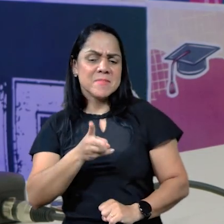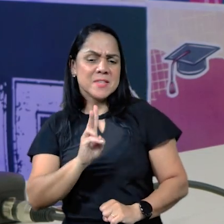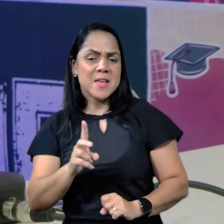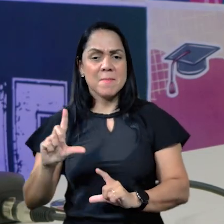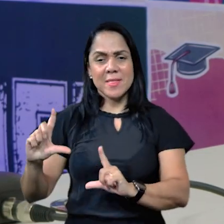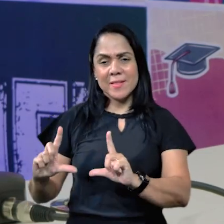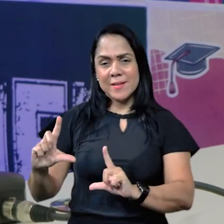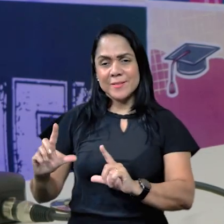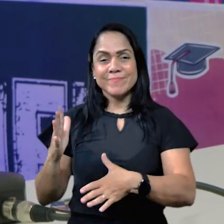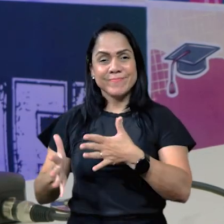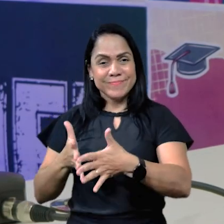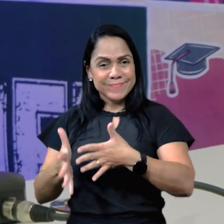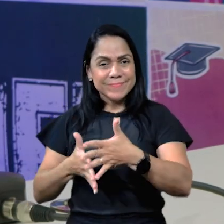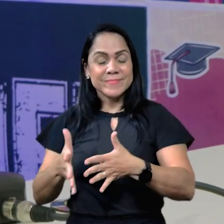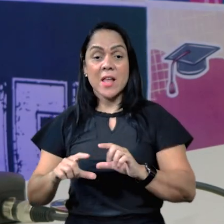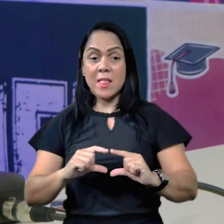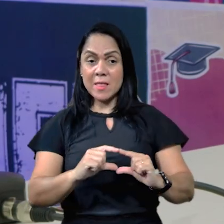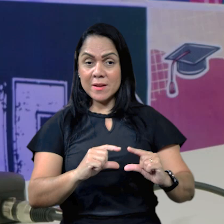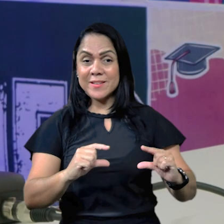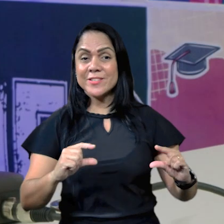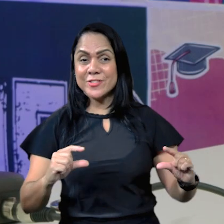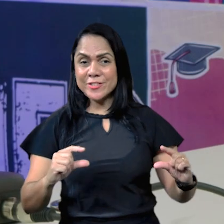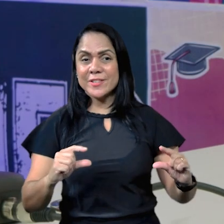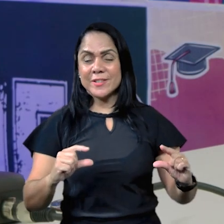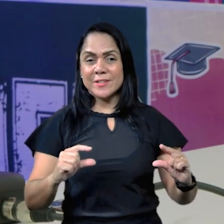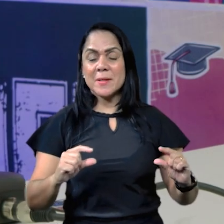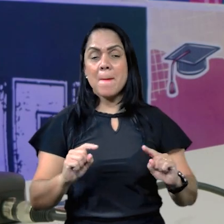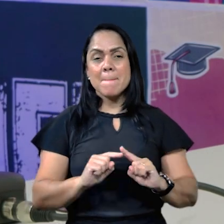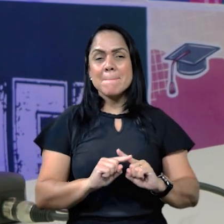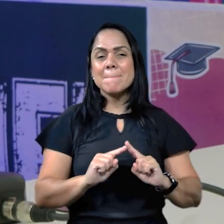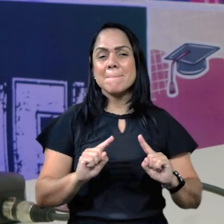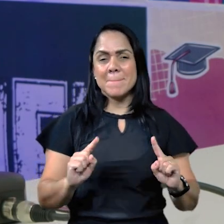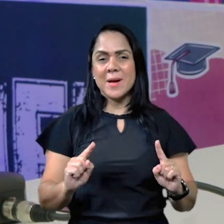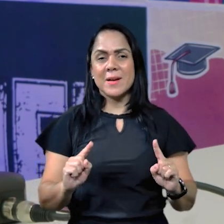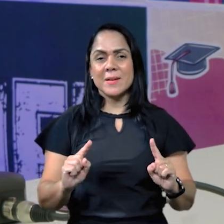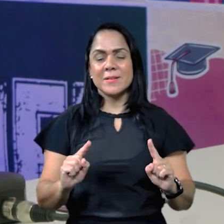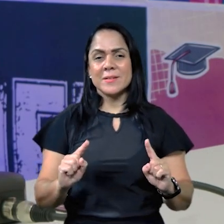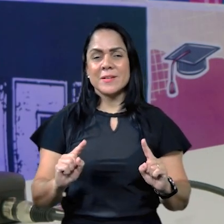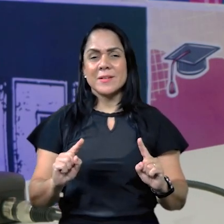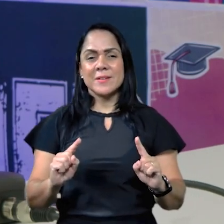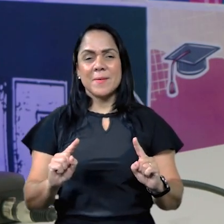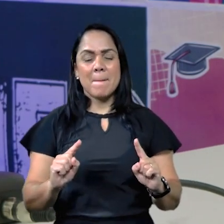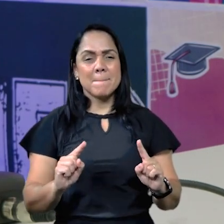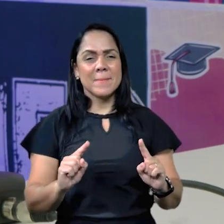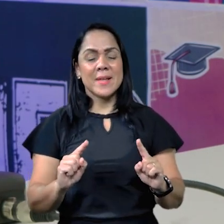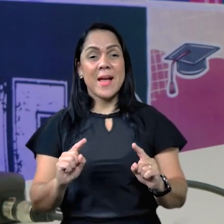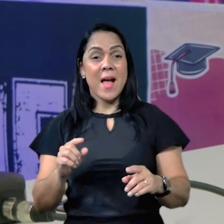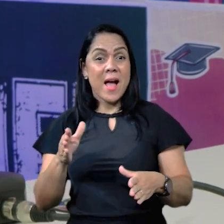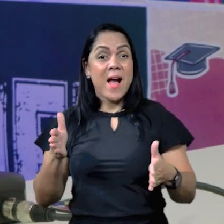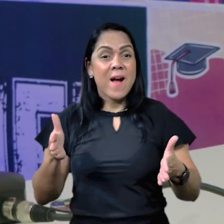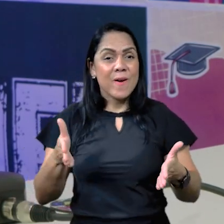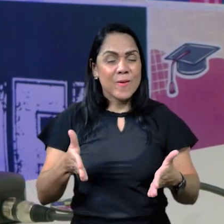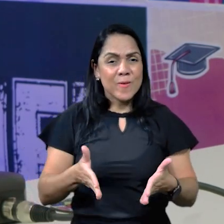de libras, colocar legendas, porém, o que está acontecendo agora, recentemente,